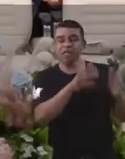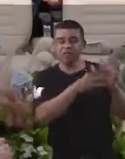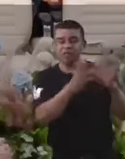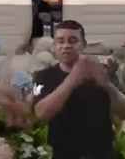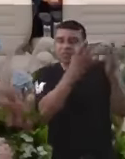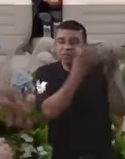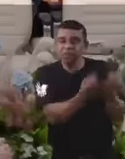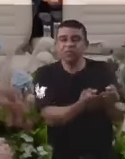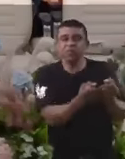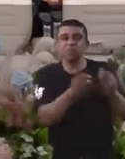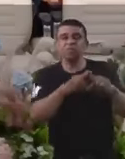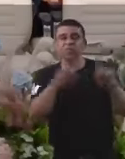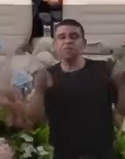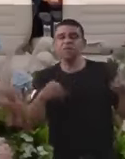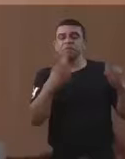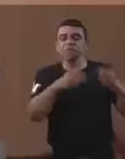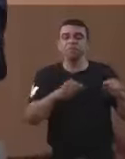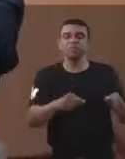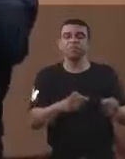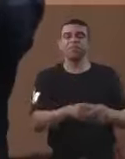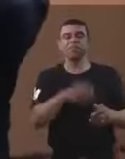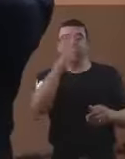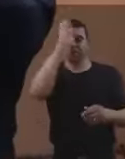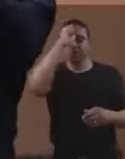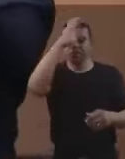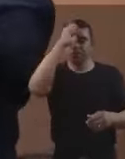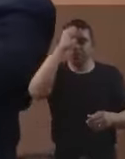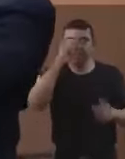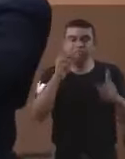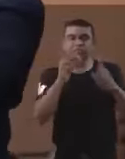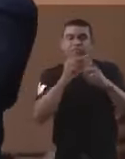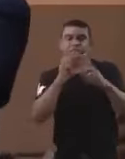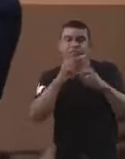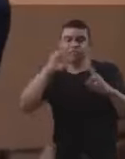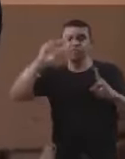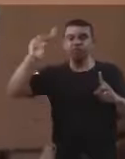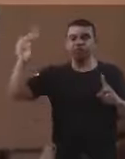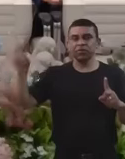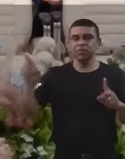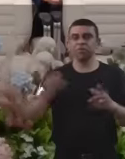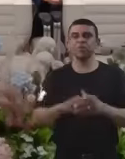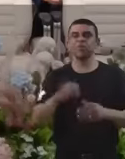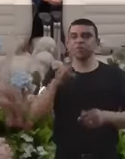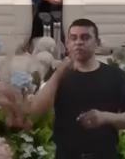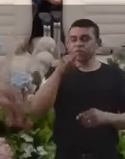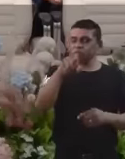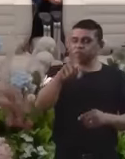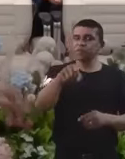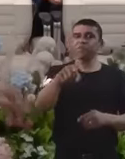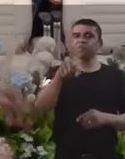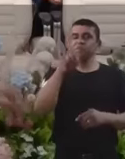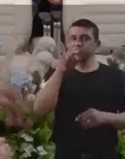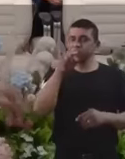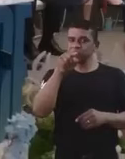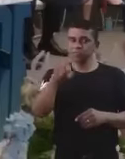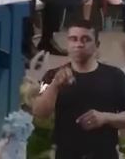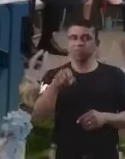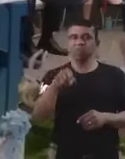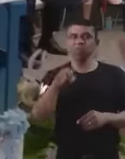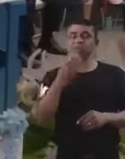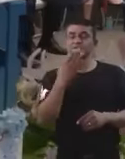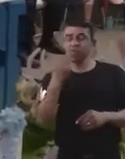de mestre pastoral, você prega a palavra que ensina, que educa